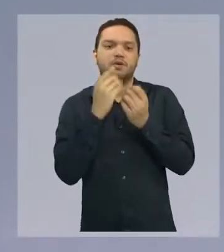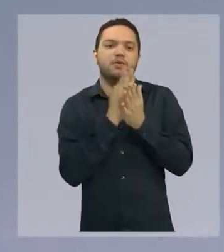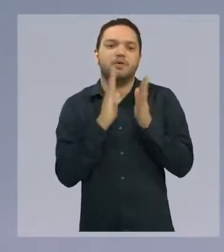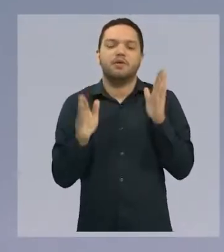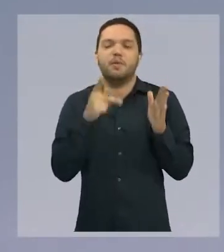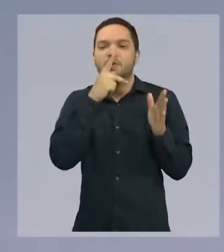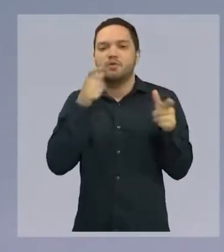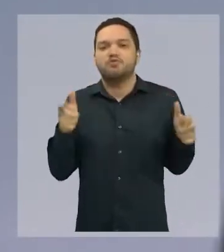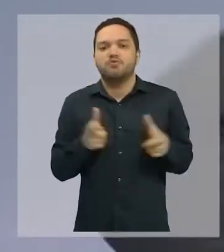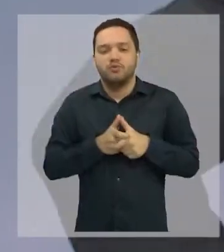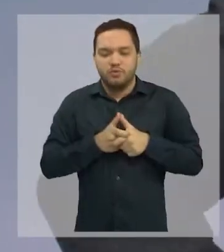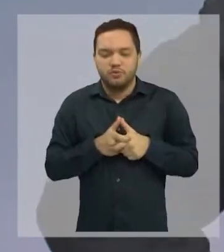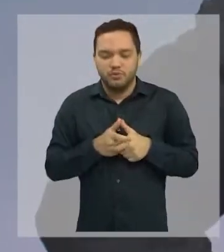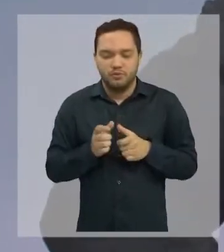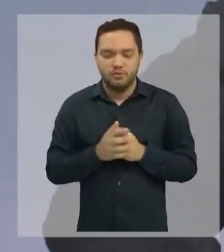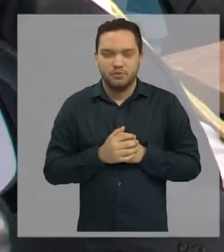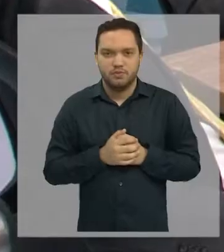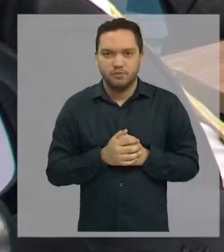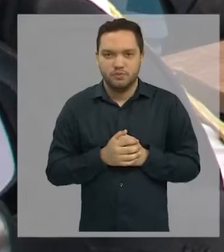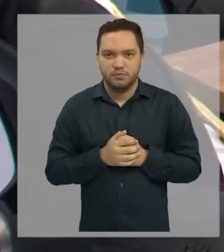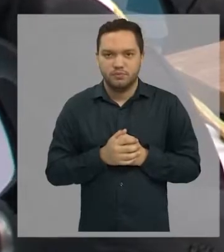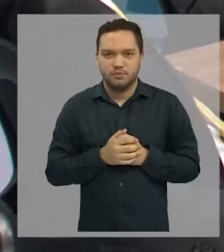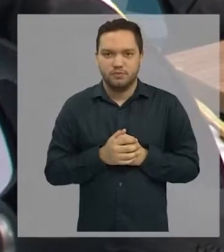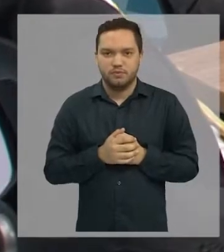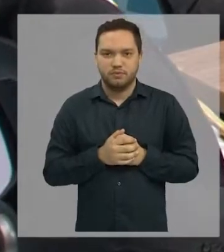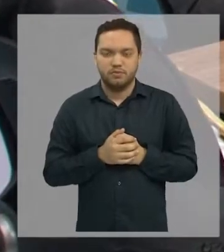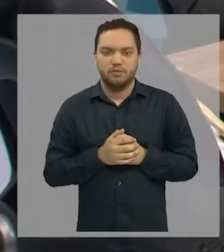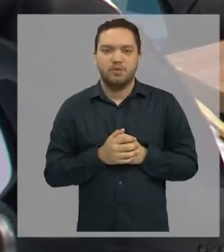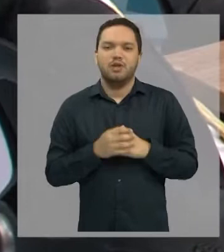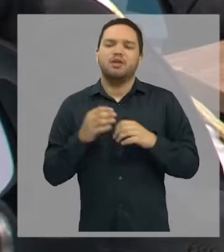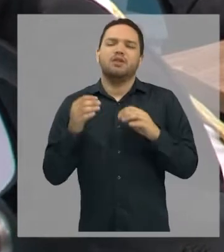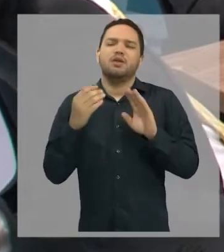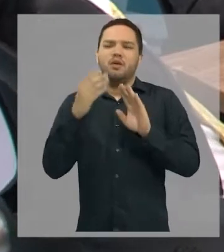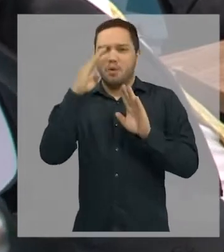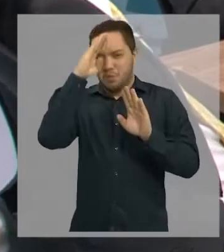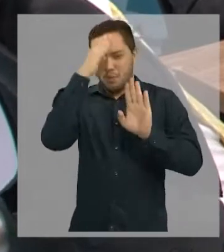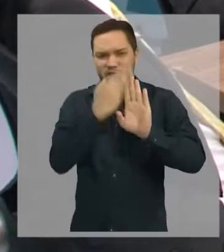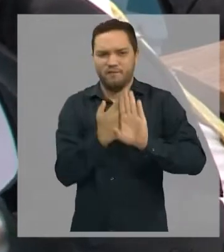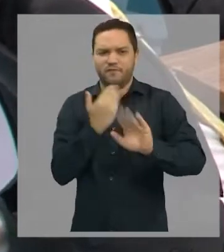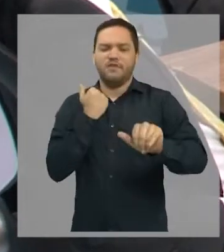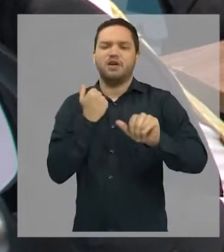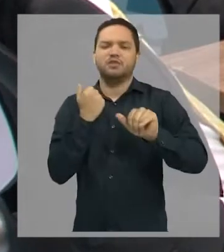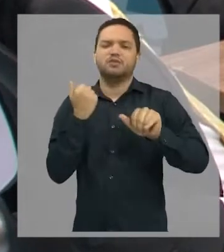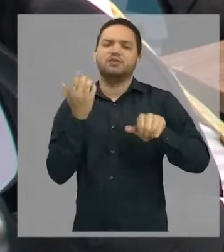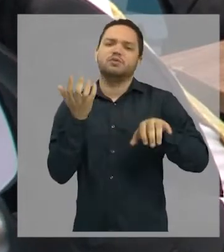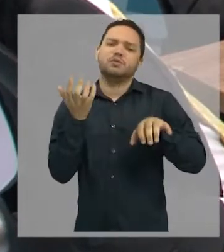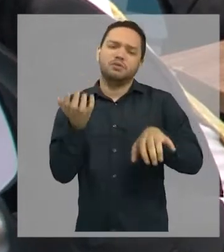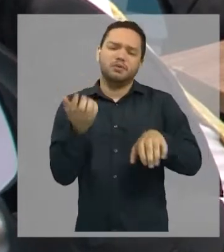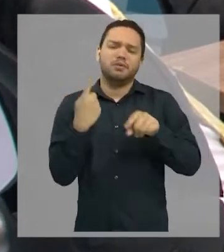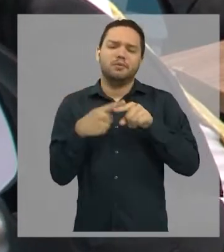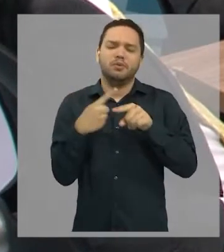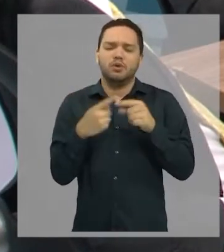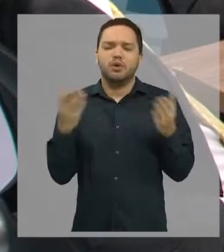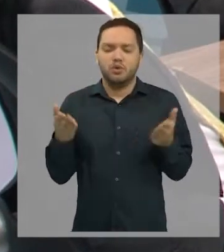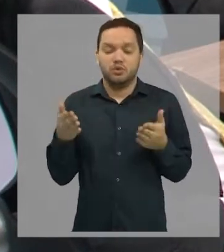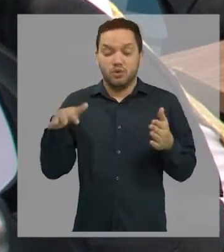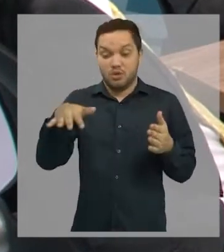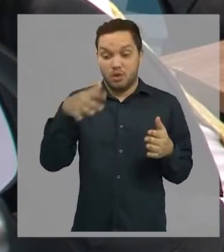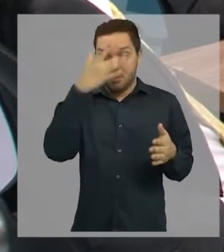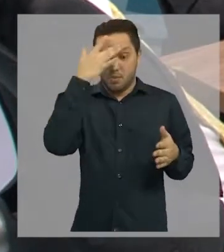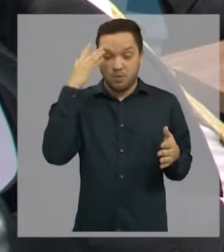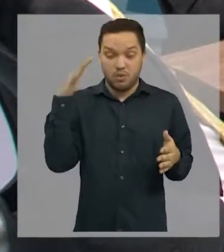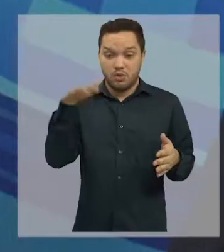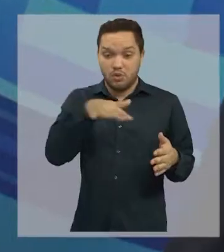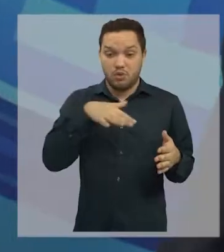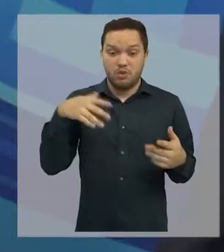reduzir o número de partidos. E esse distanciamento do presidente em relação ao legislativo, eu acho que é parte de uma nova realidade em que os